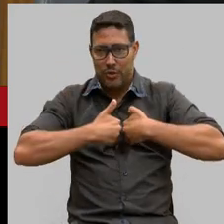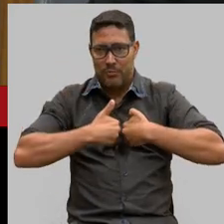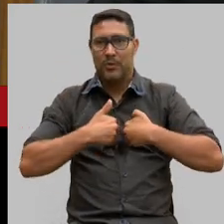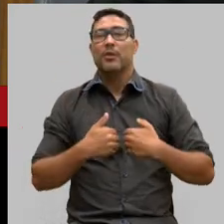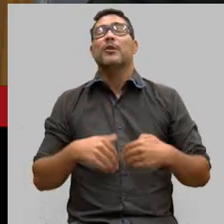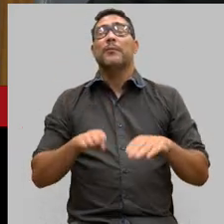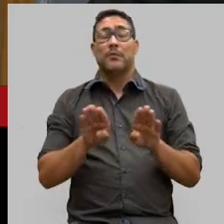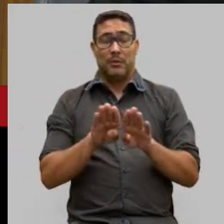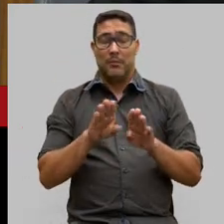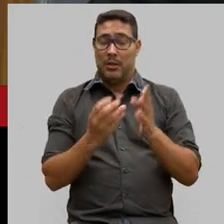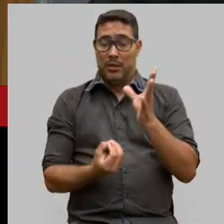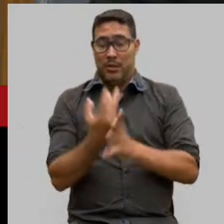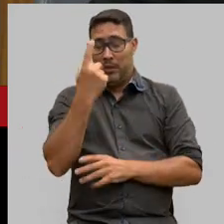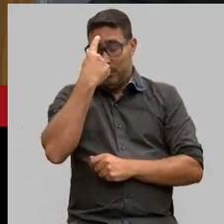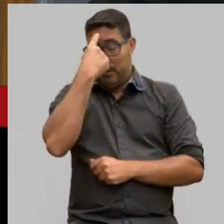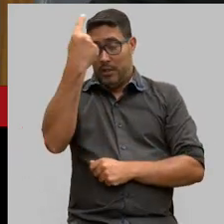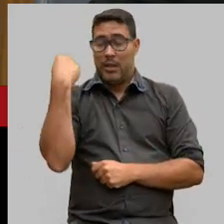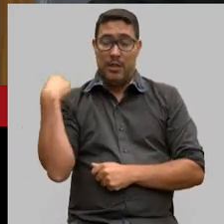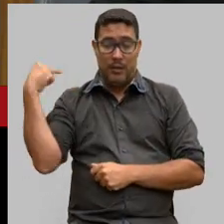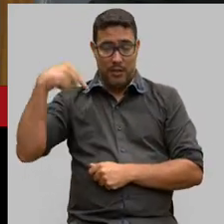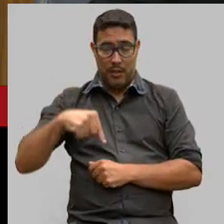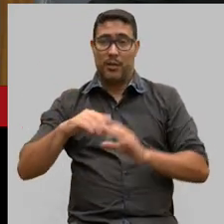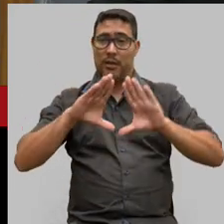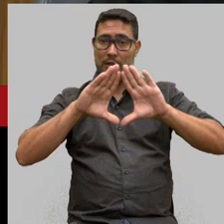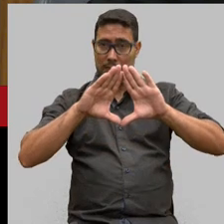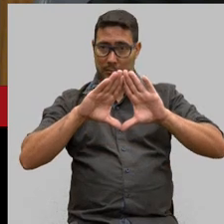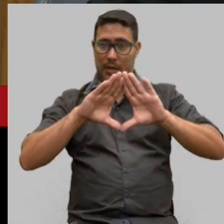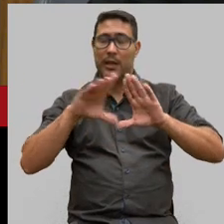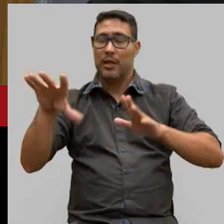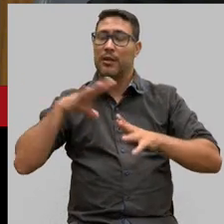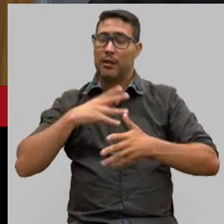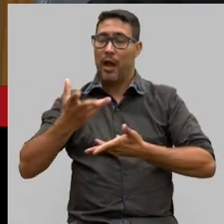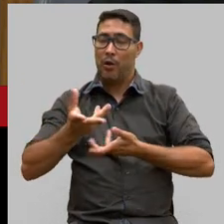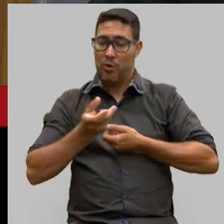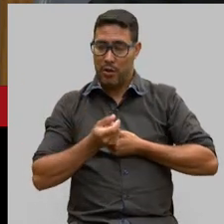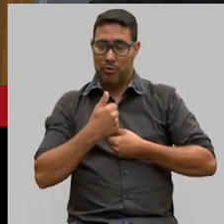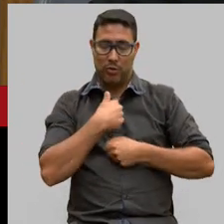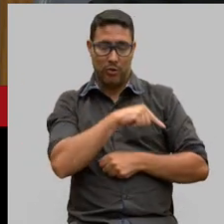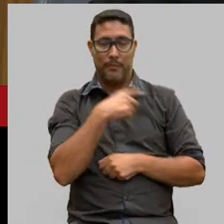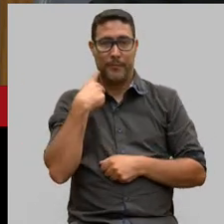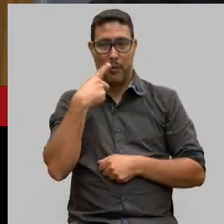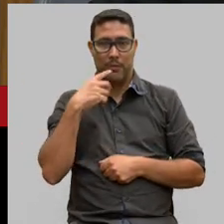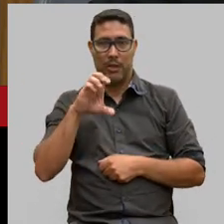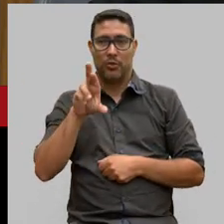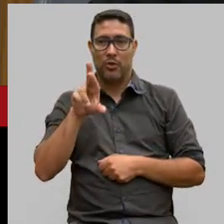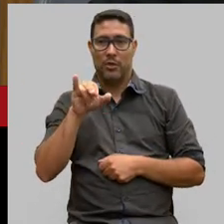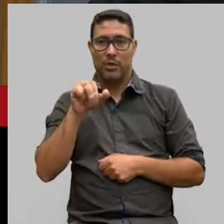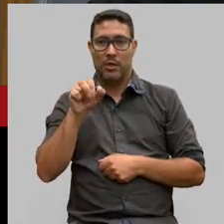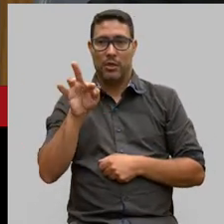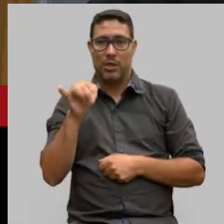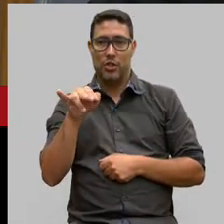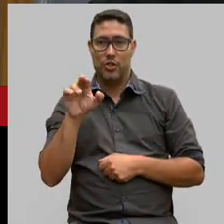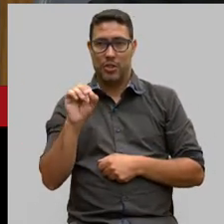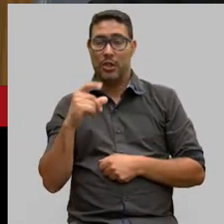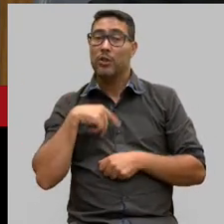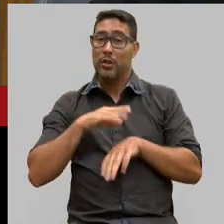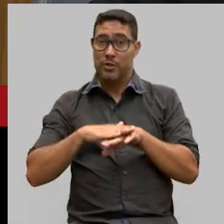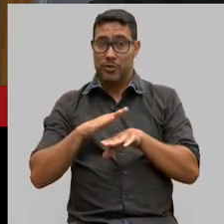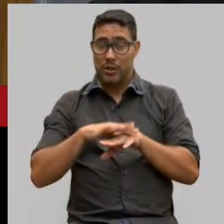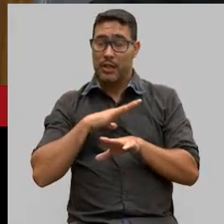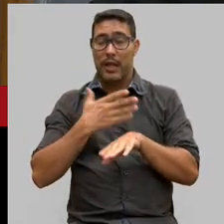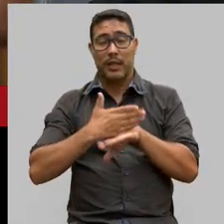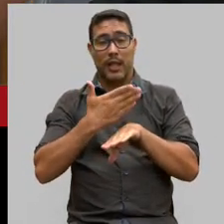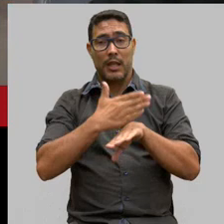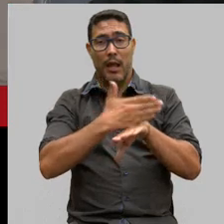ideia que a gente veio aqui na Assembleia foi muito bem acolhido pelo deputado Cristiano de ofertar treinamentos para as empresas que se